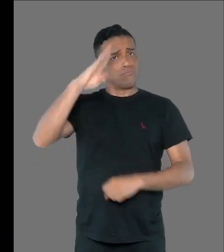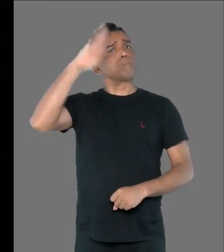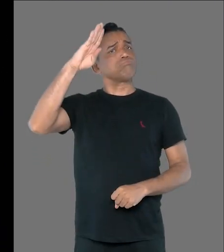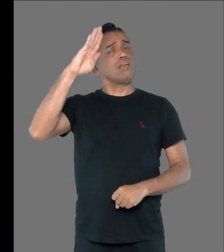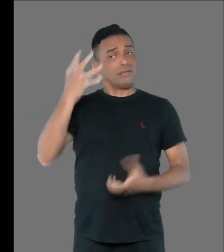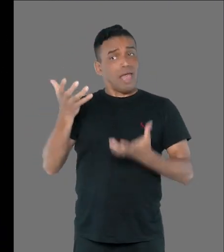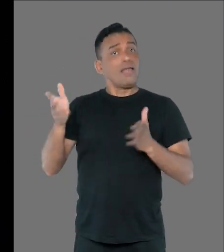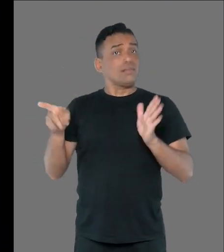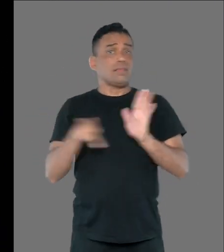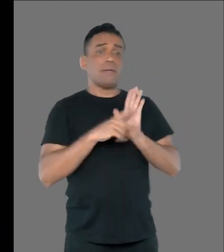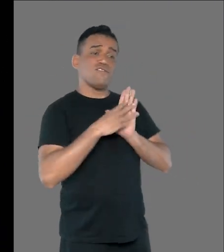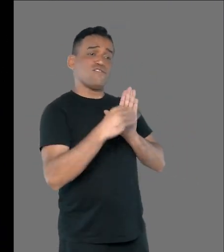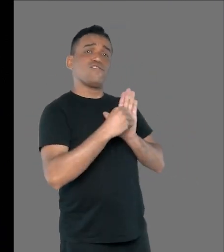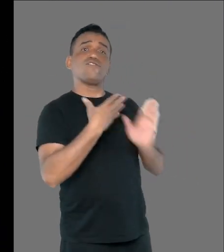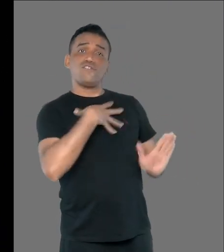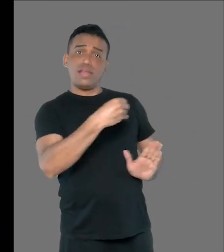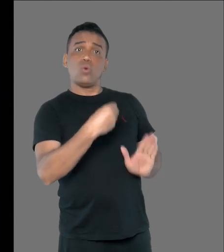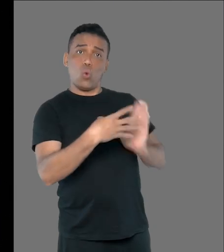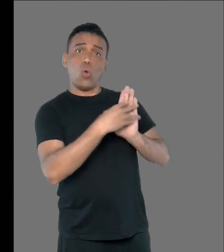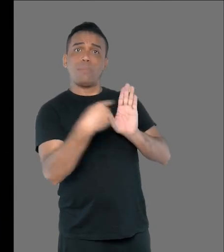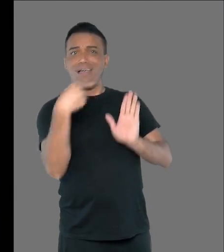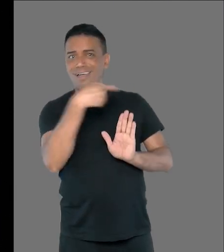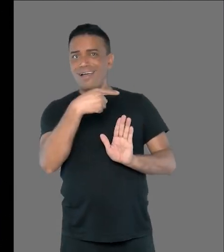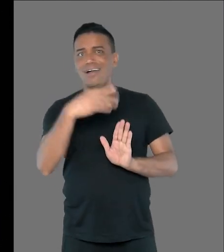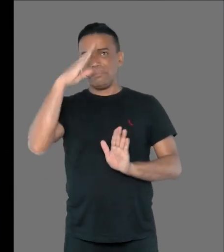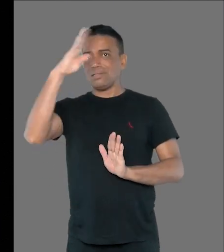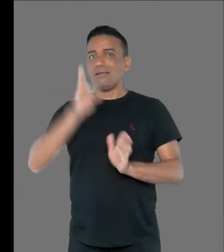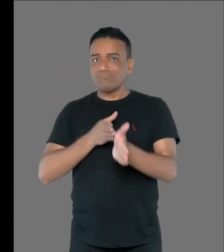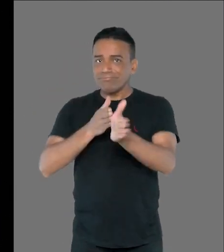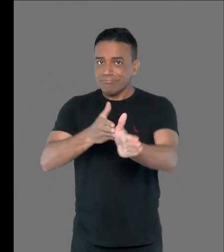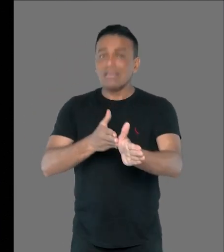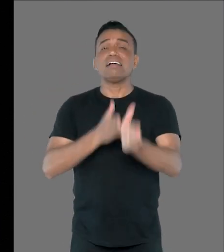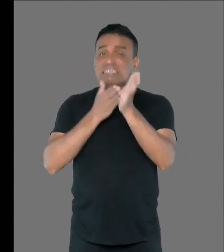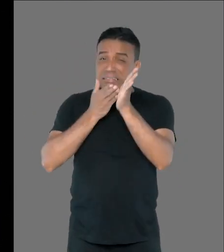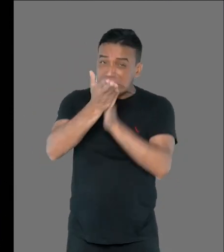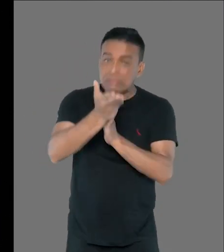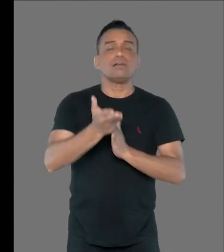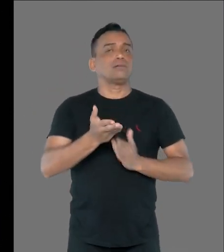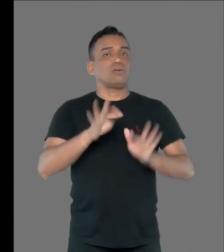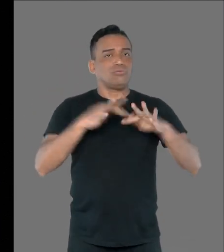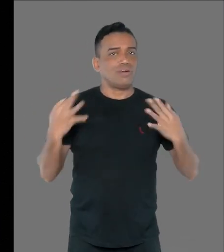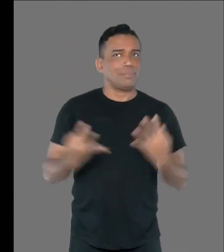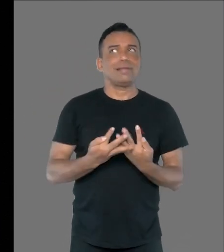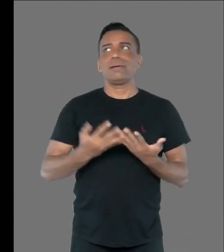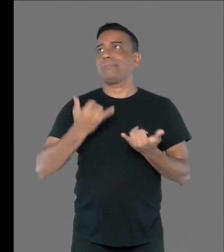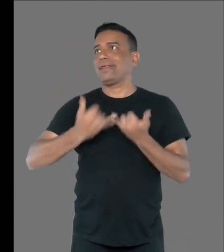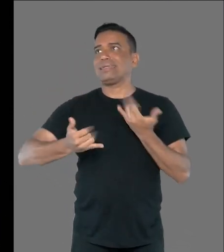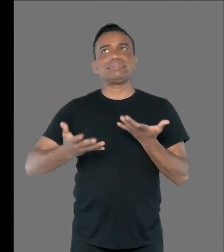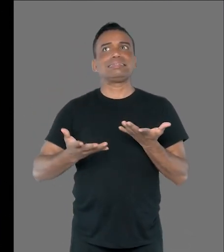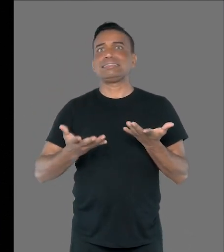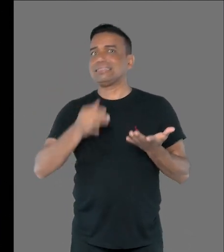como militares, né? E é muito interessante como a família... É uma cebola que a gente vai